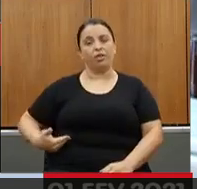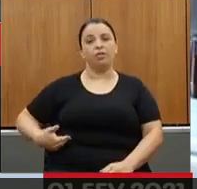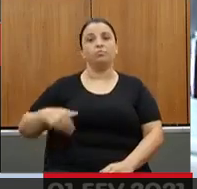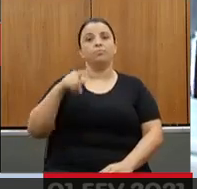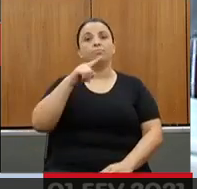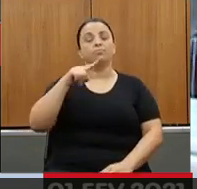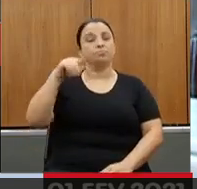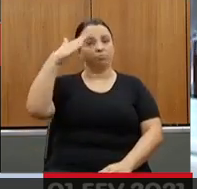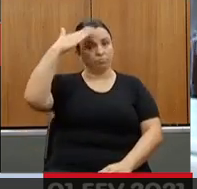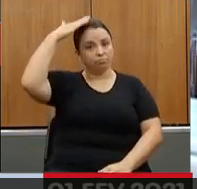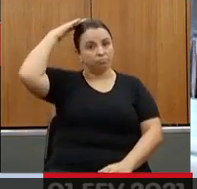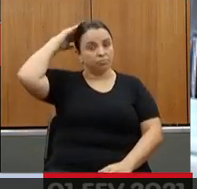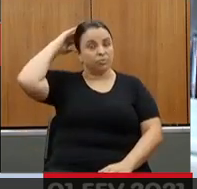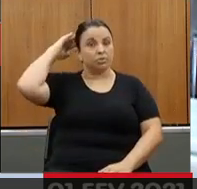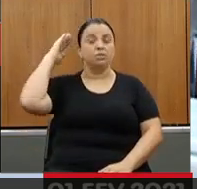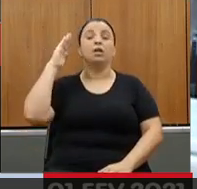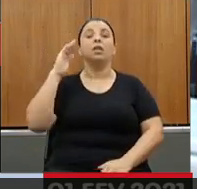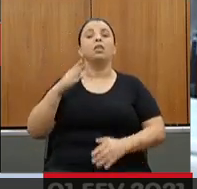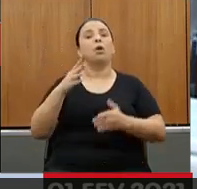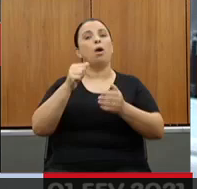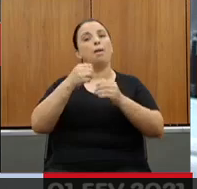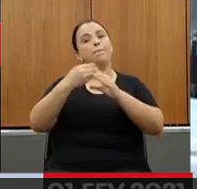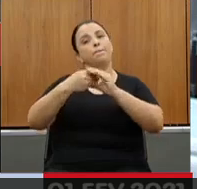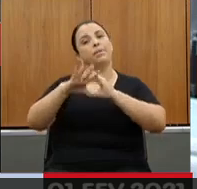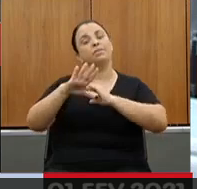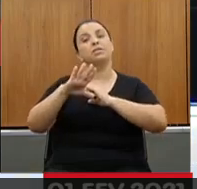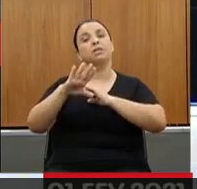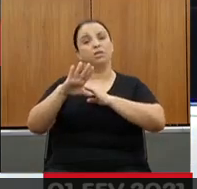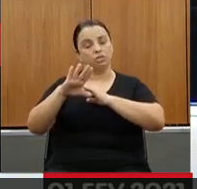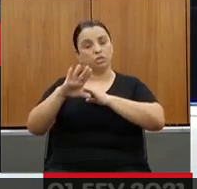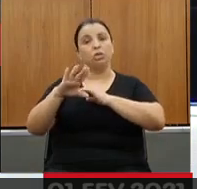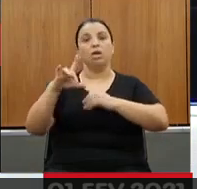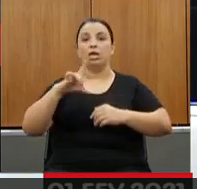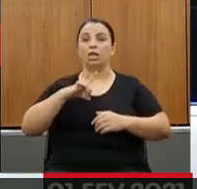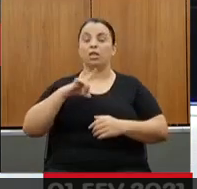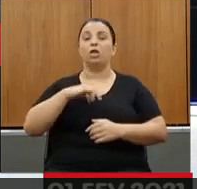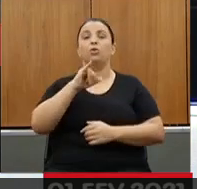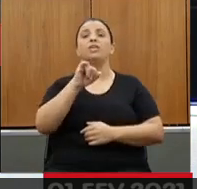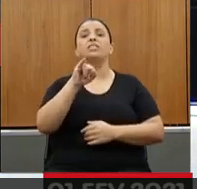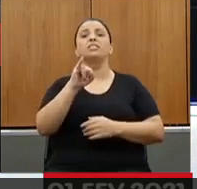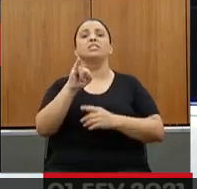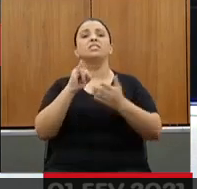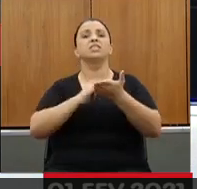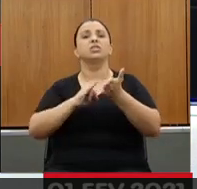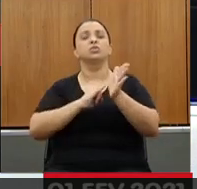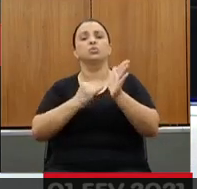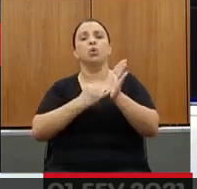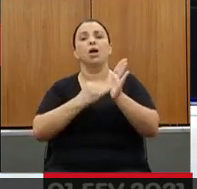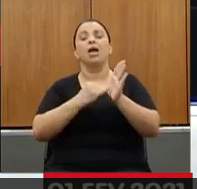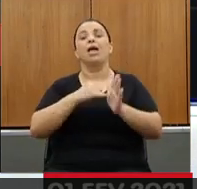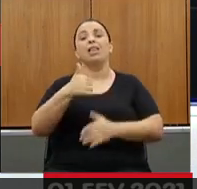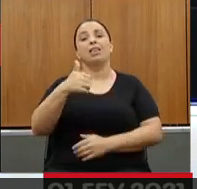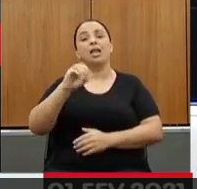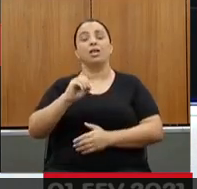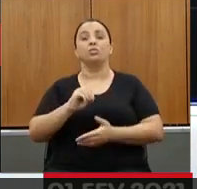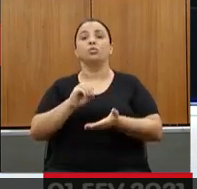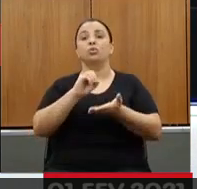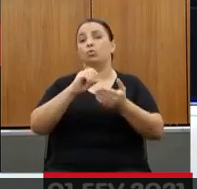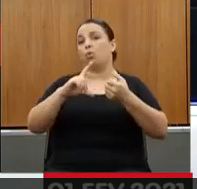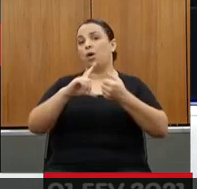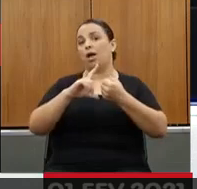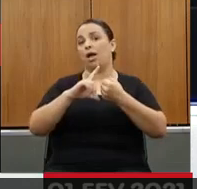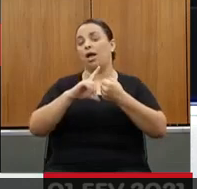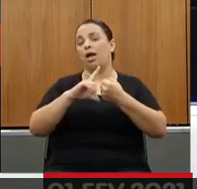casa a mensagem governamental prevista no inciso 10 do artigo 90 da Constituição do